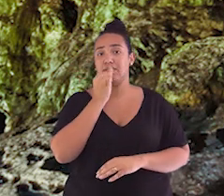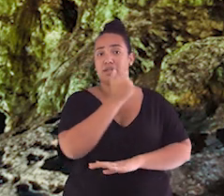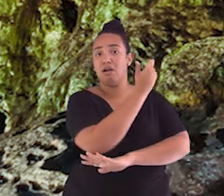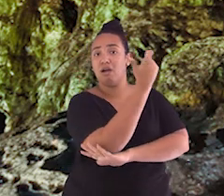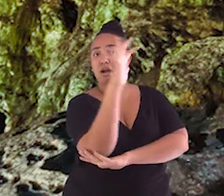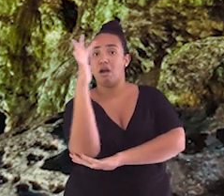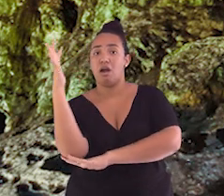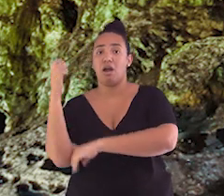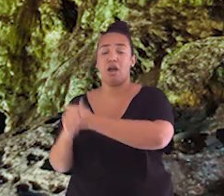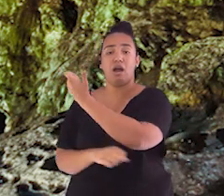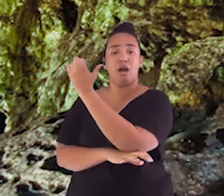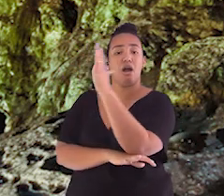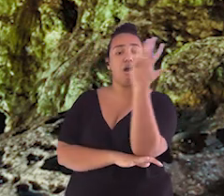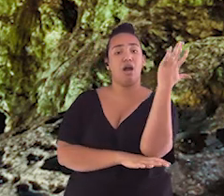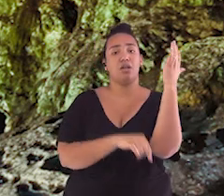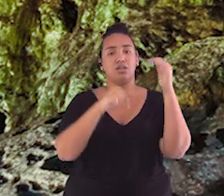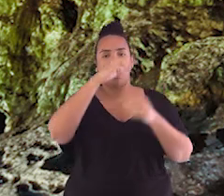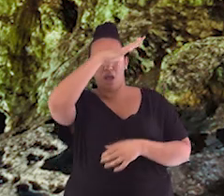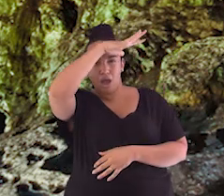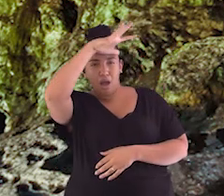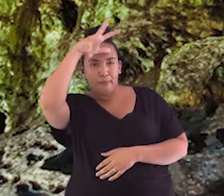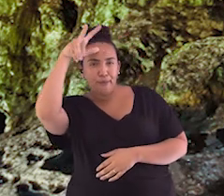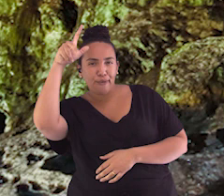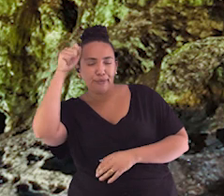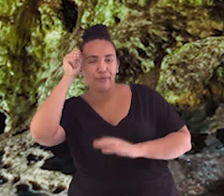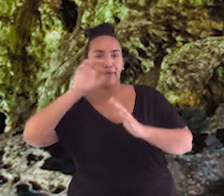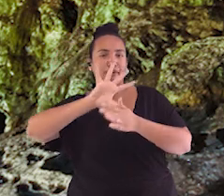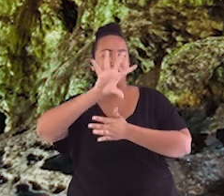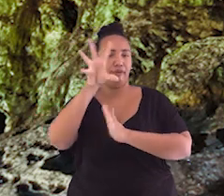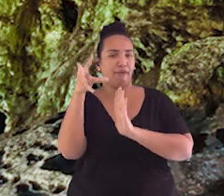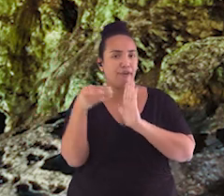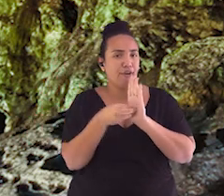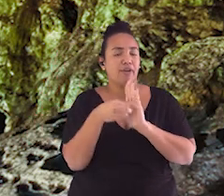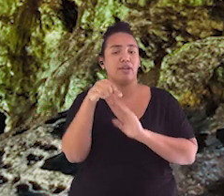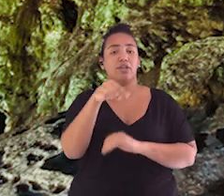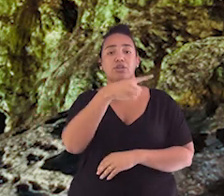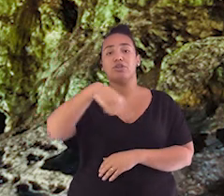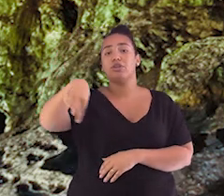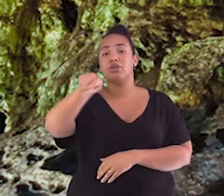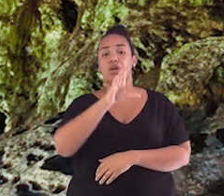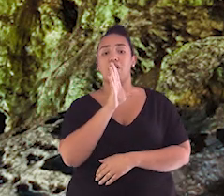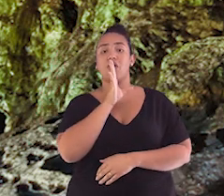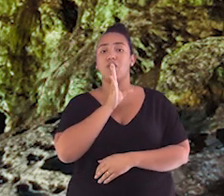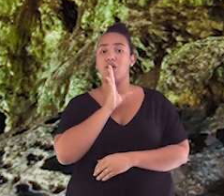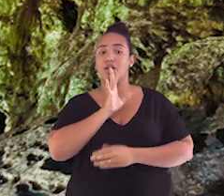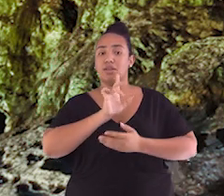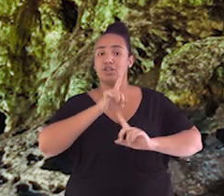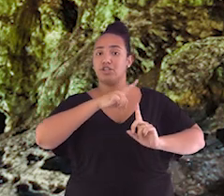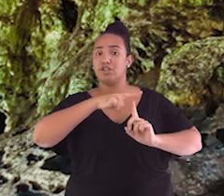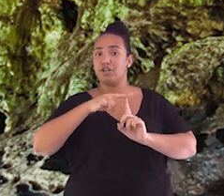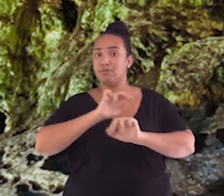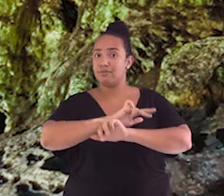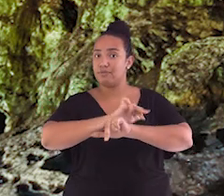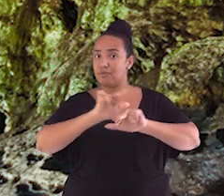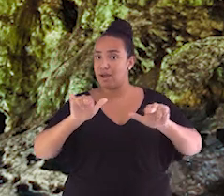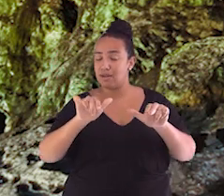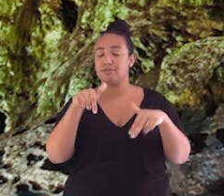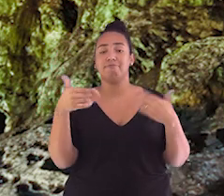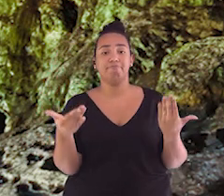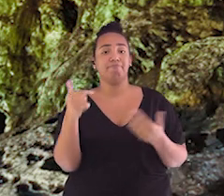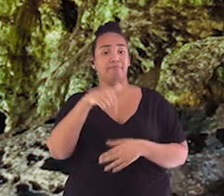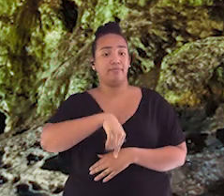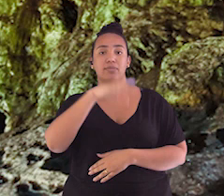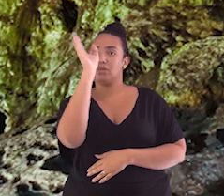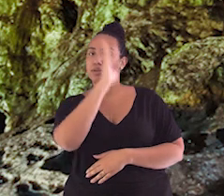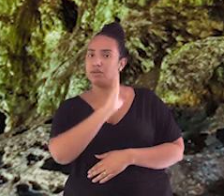do Cerrado e de todos os grandes biomas nacionais, podemos encontrar uma grande riqueza. As cavernas brasileiras também